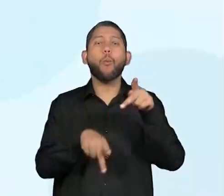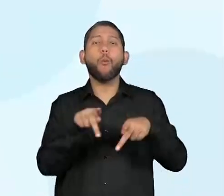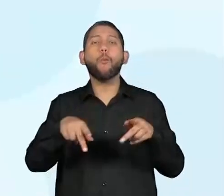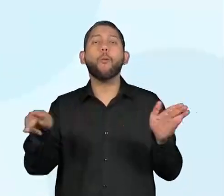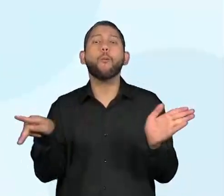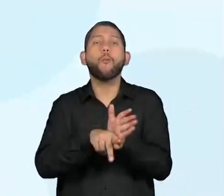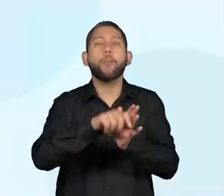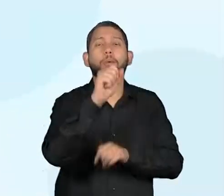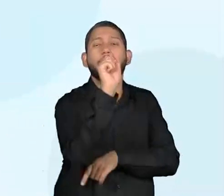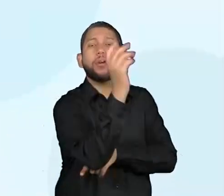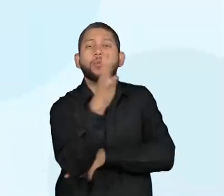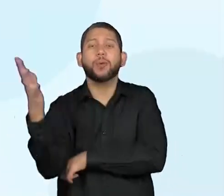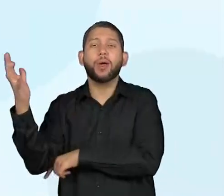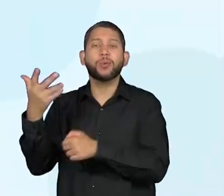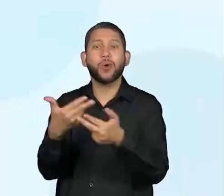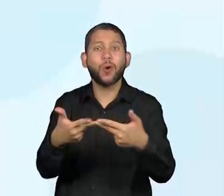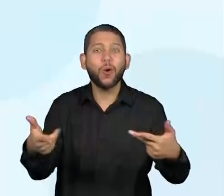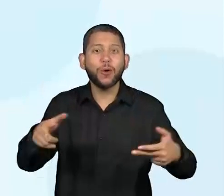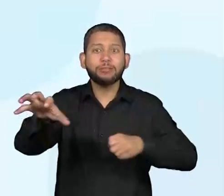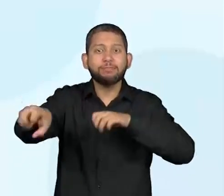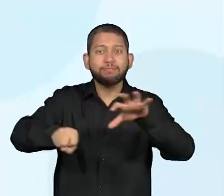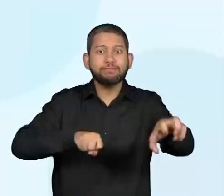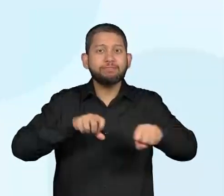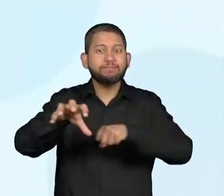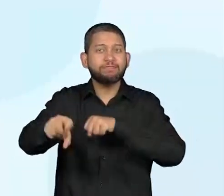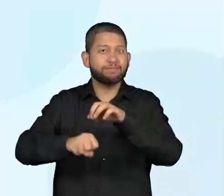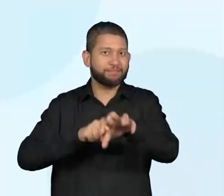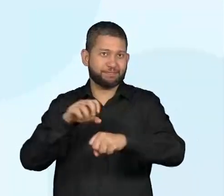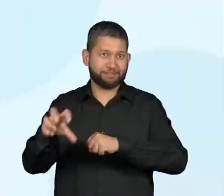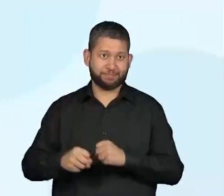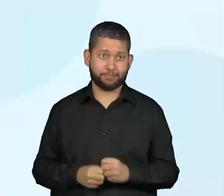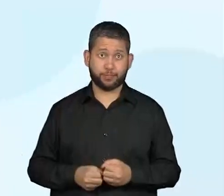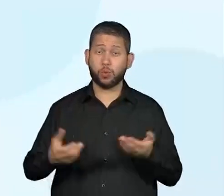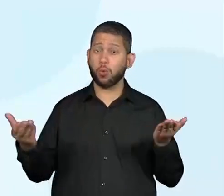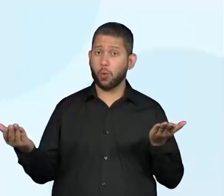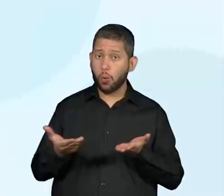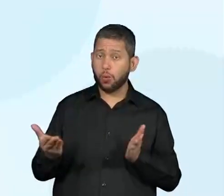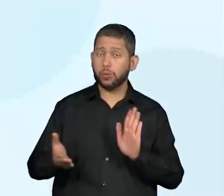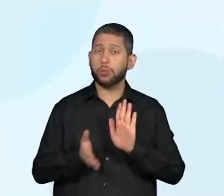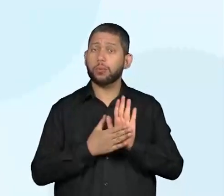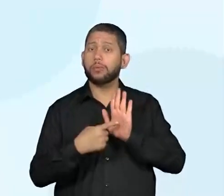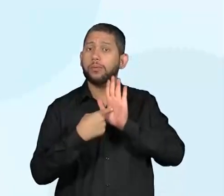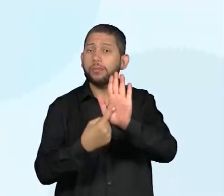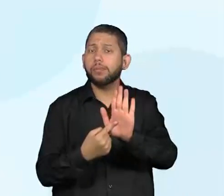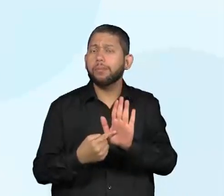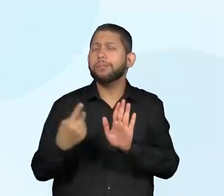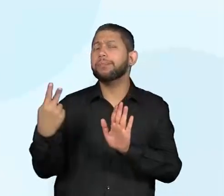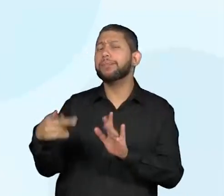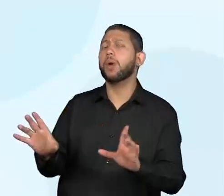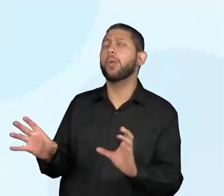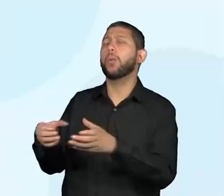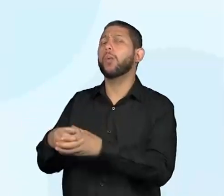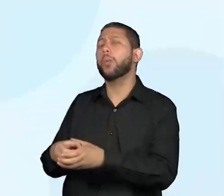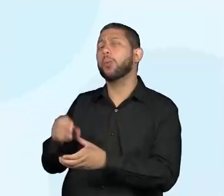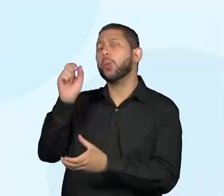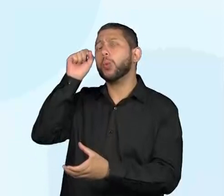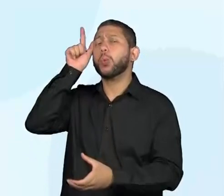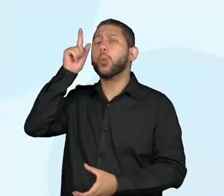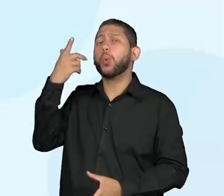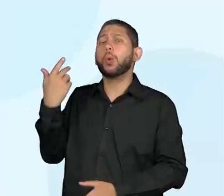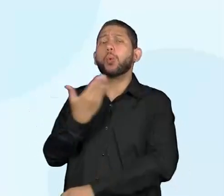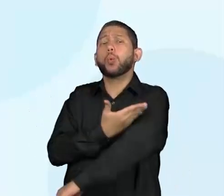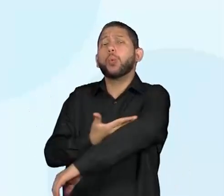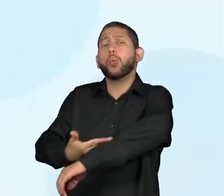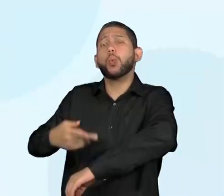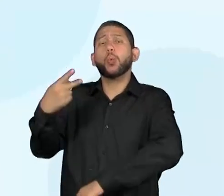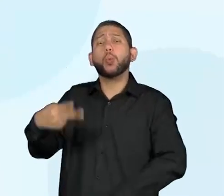Objetivo da aula: conhecer aspectos culturais dos povos extrativistas e as atividades características